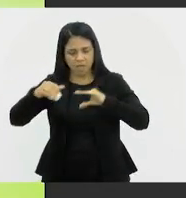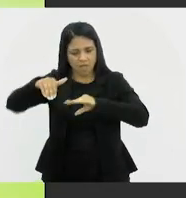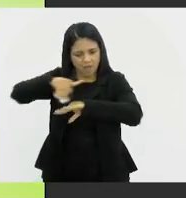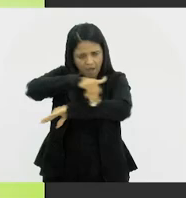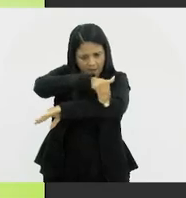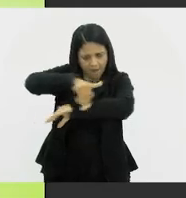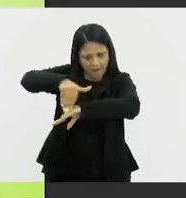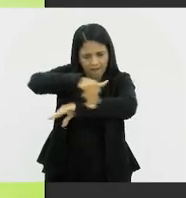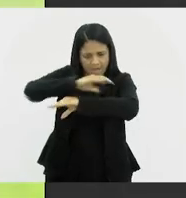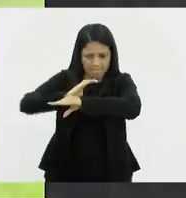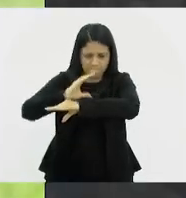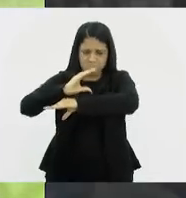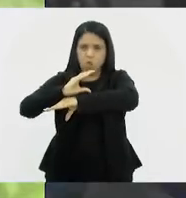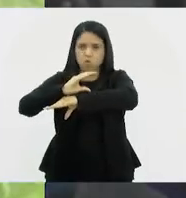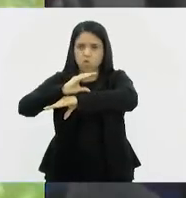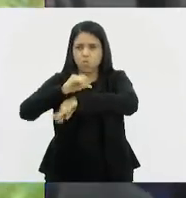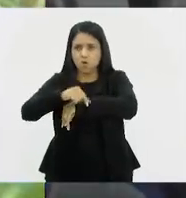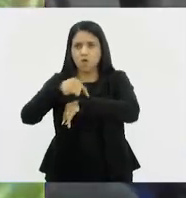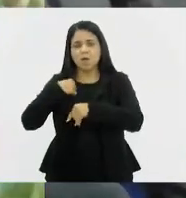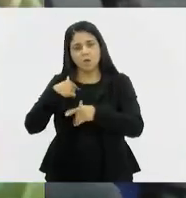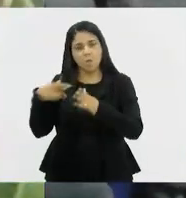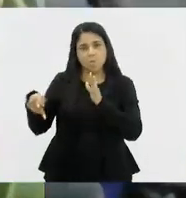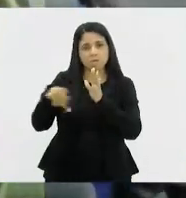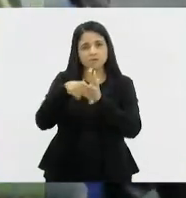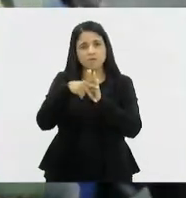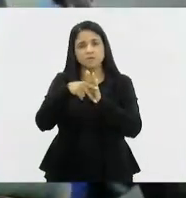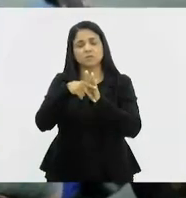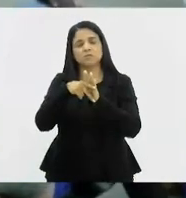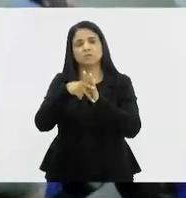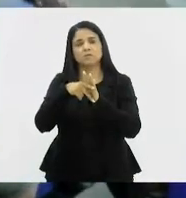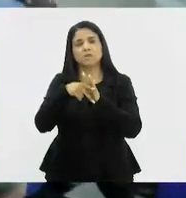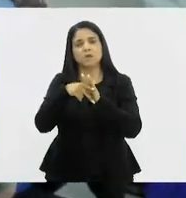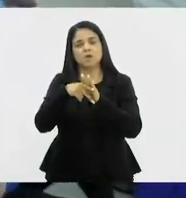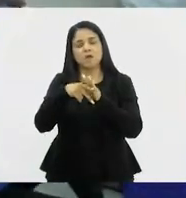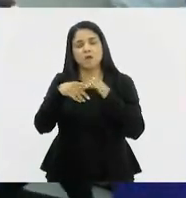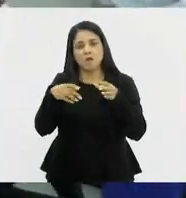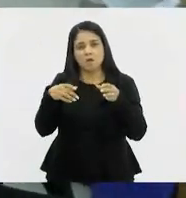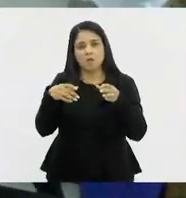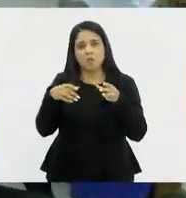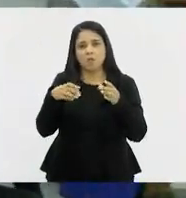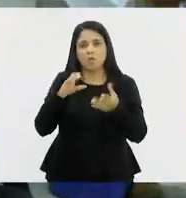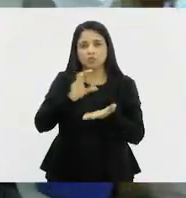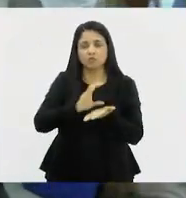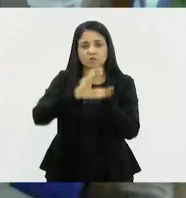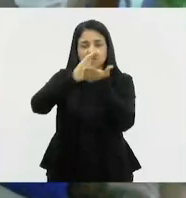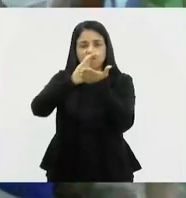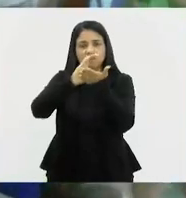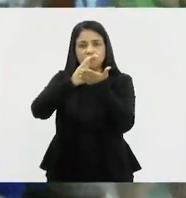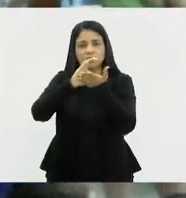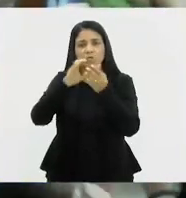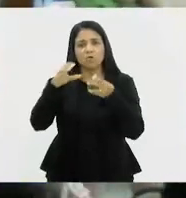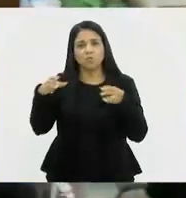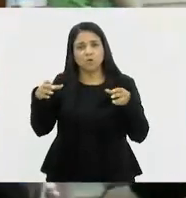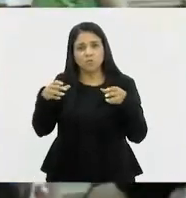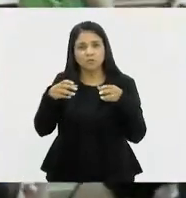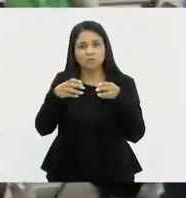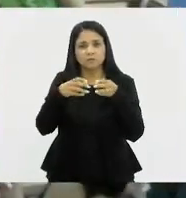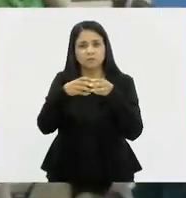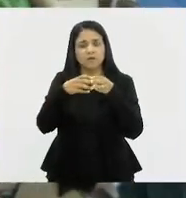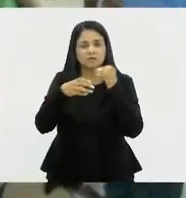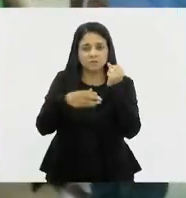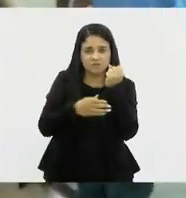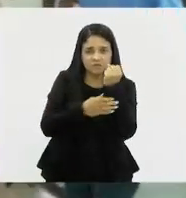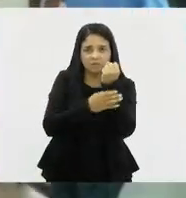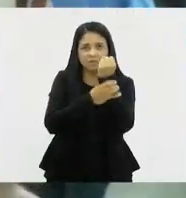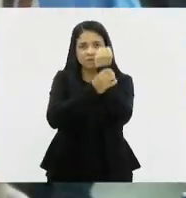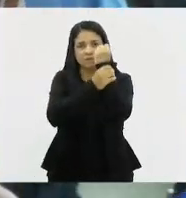Eu pertenço ao Conselho Comunitário de Segurança, da 31º Conselho Comunitário de Segurança. Eu